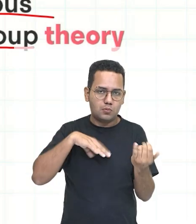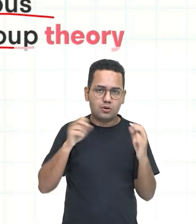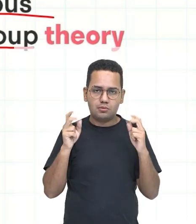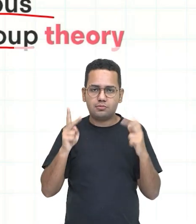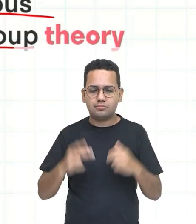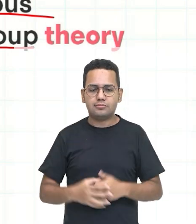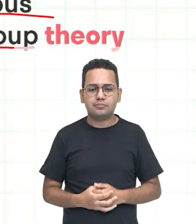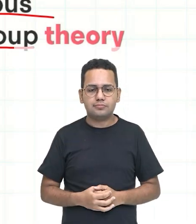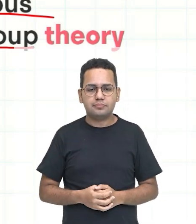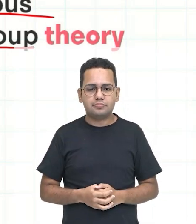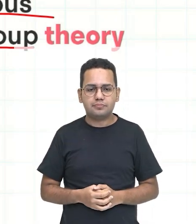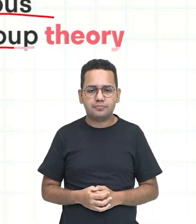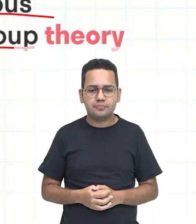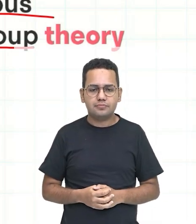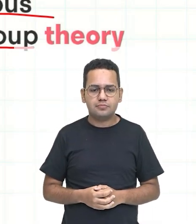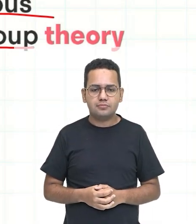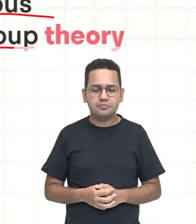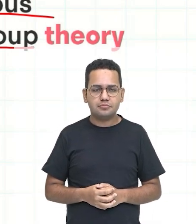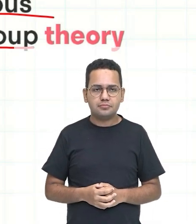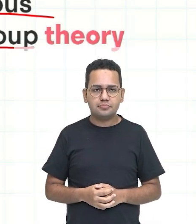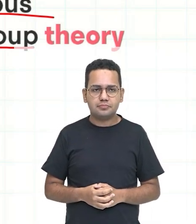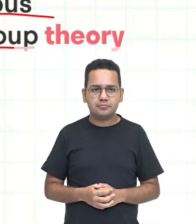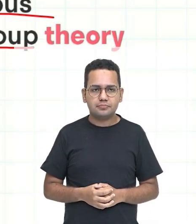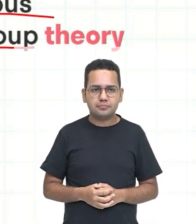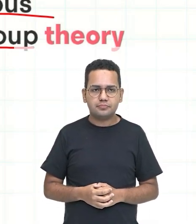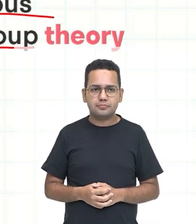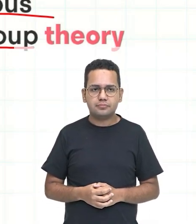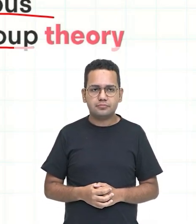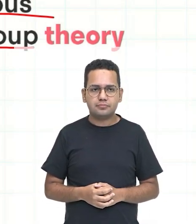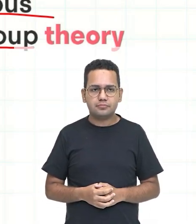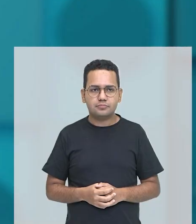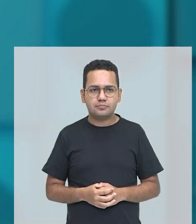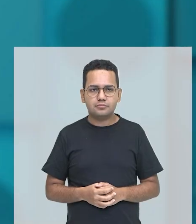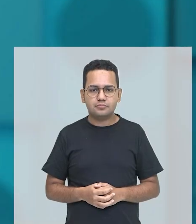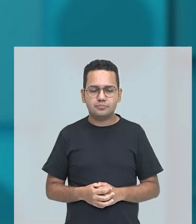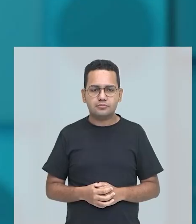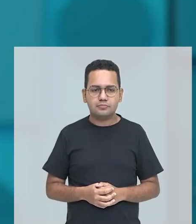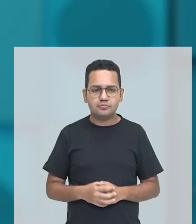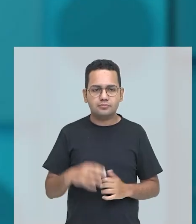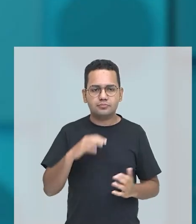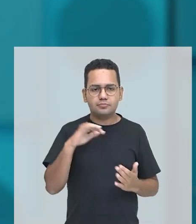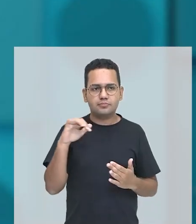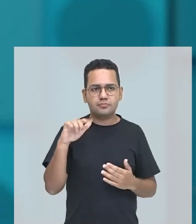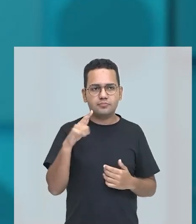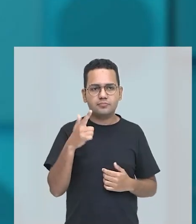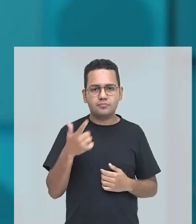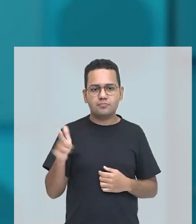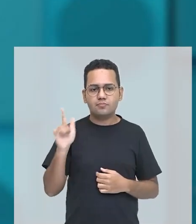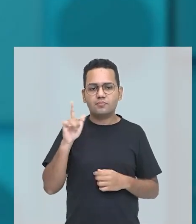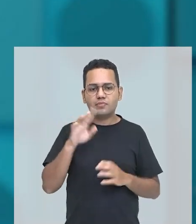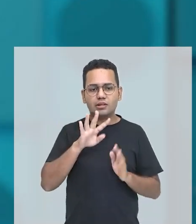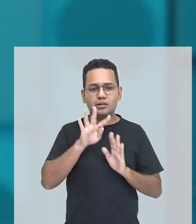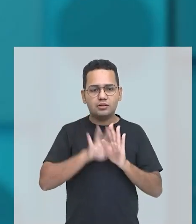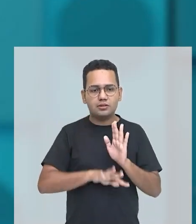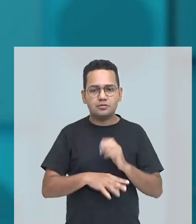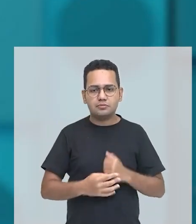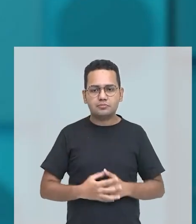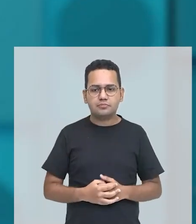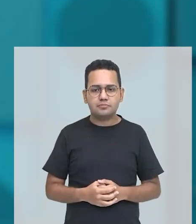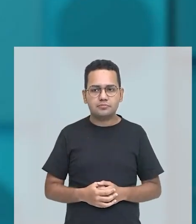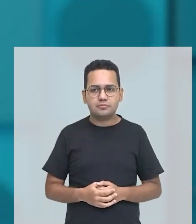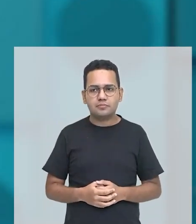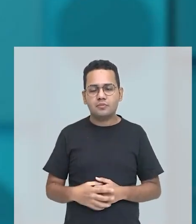E também utilizando as palavras que nós já conhecemos. Continuando, então, o nosso texto, vamos ver um outro, né? Nós estamos falando, então,